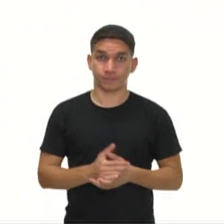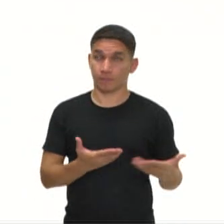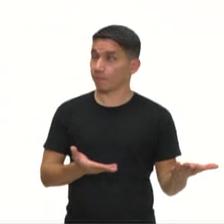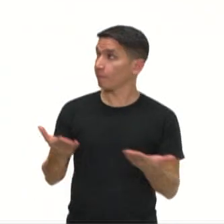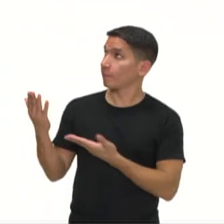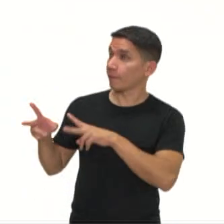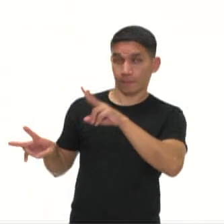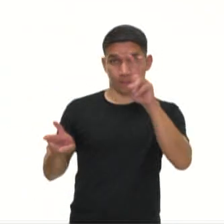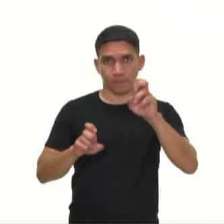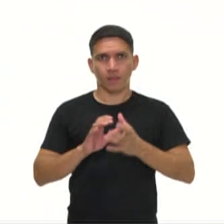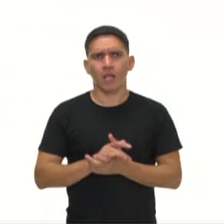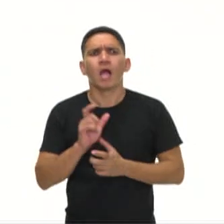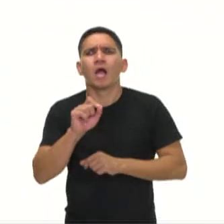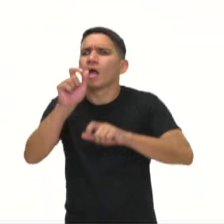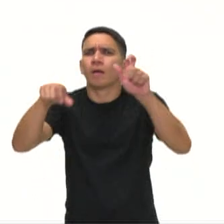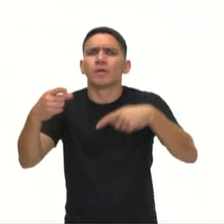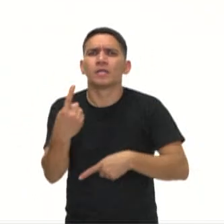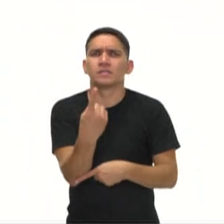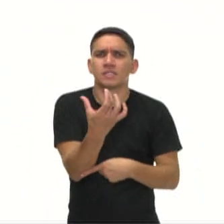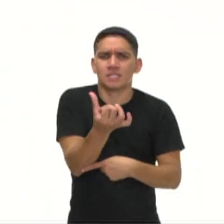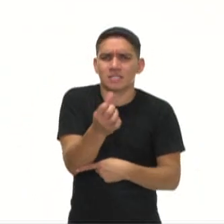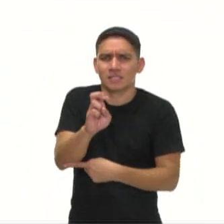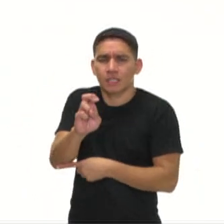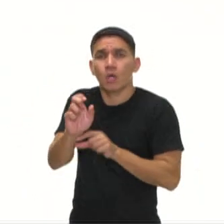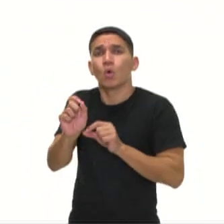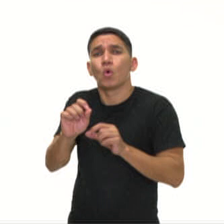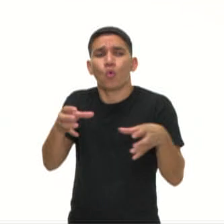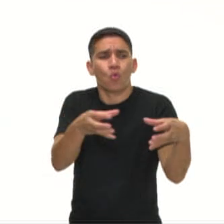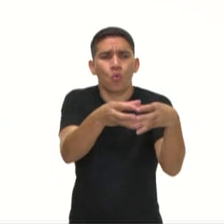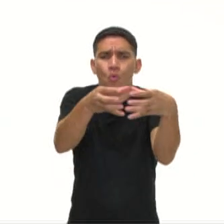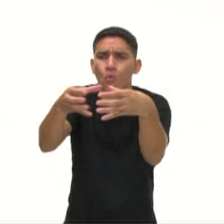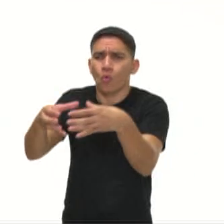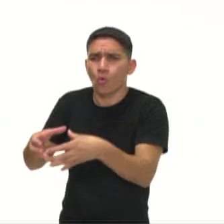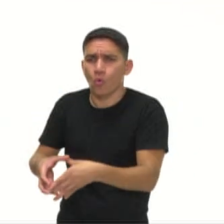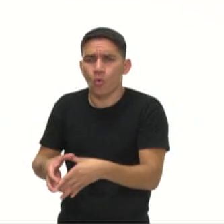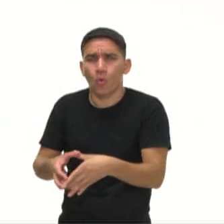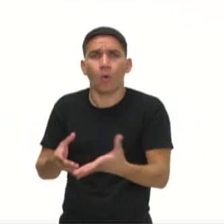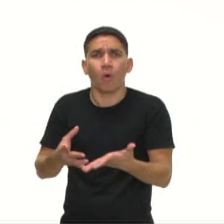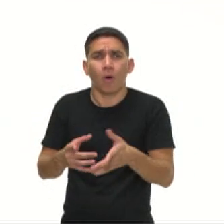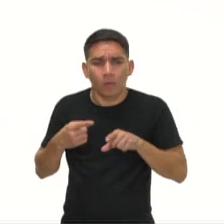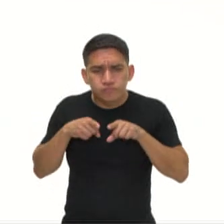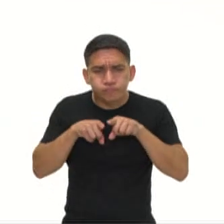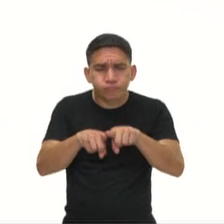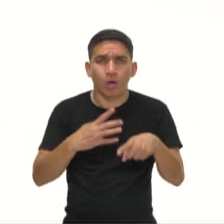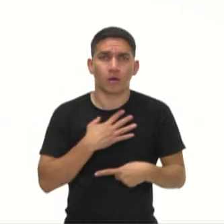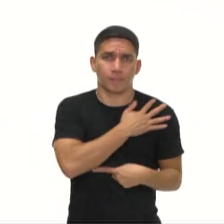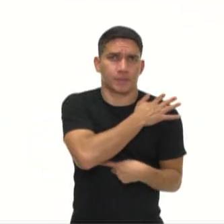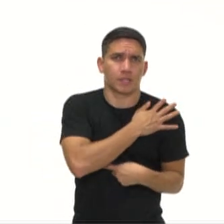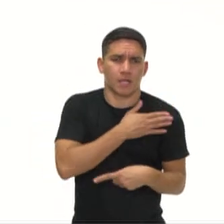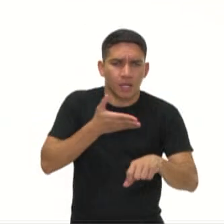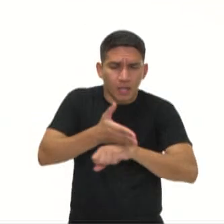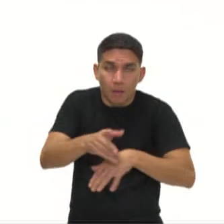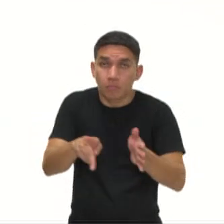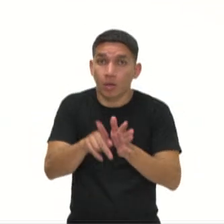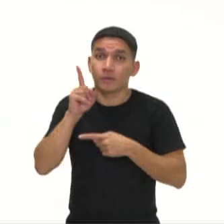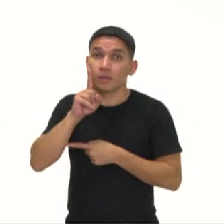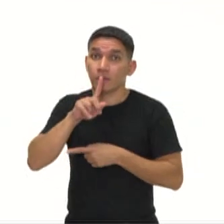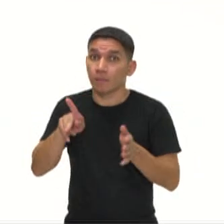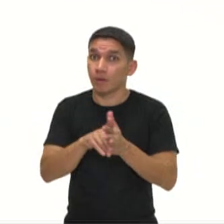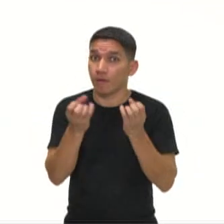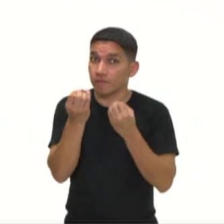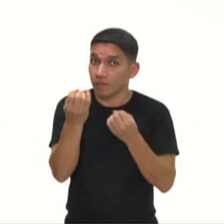manchete, quem são os 165 grupos paramilitares que atuam nos Estados Unidos? Essa é uma informação de dezembro